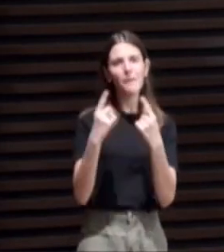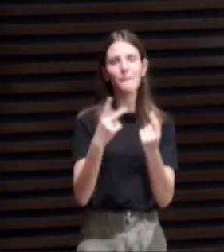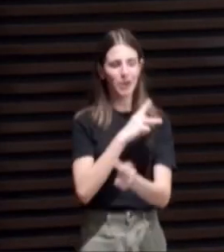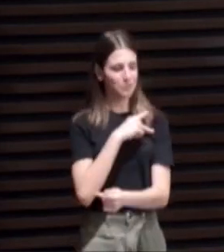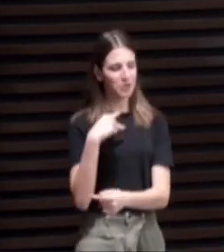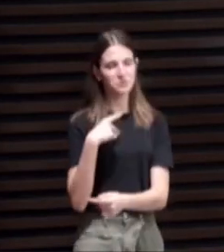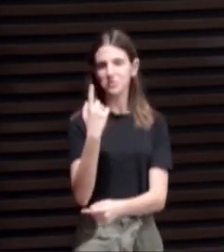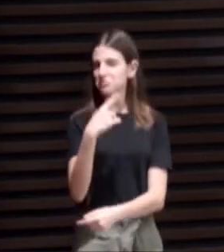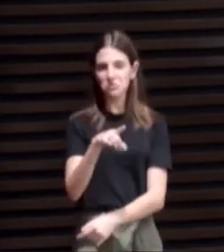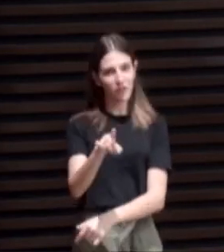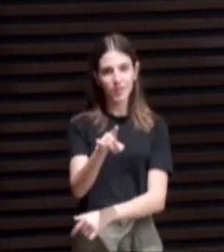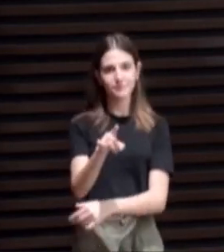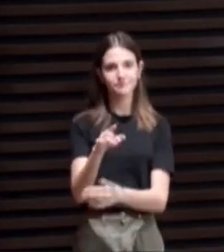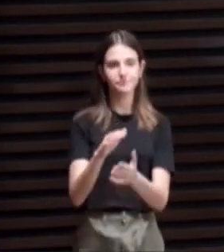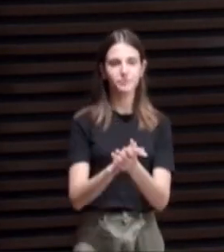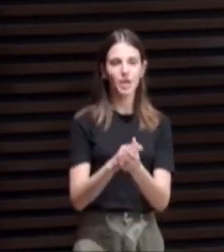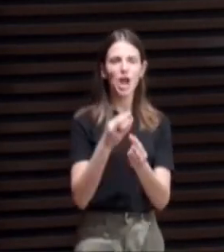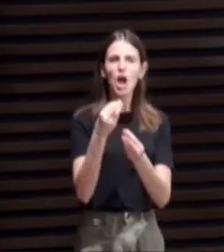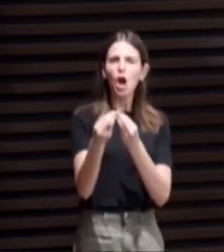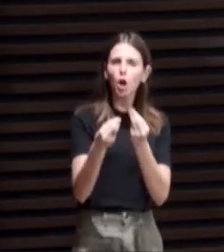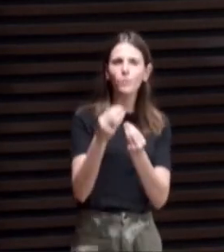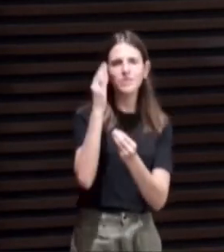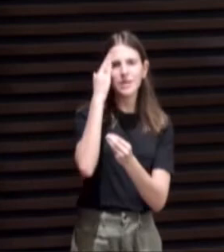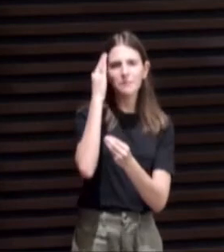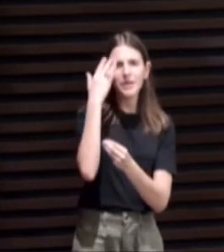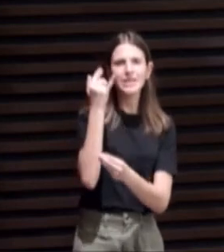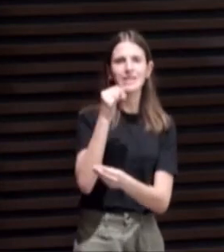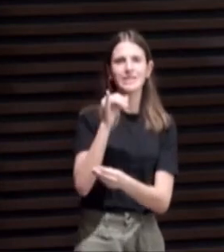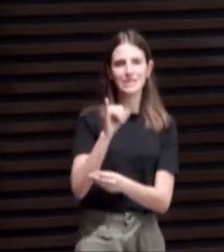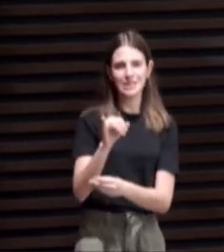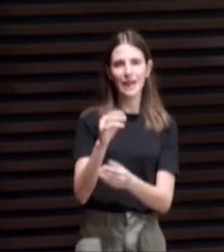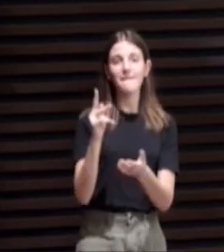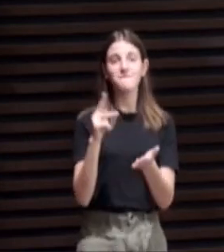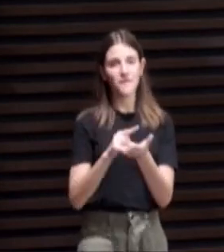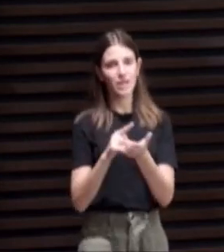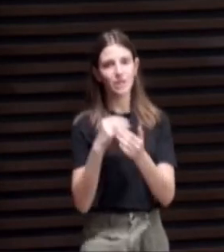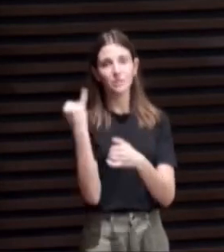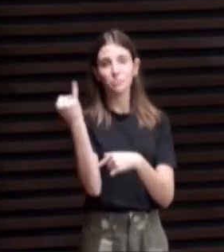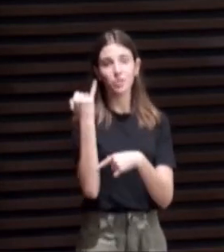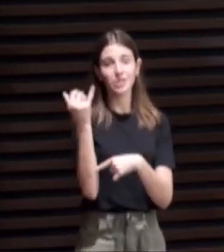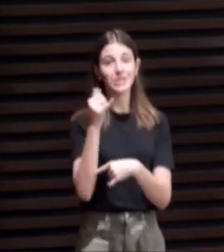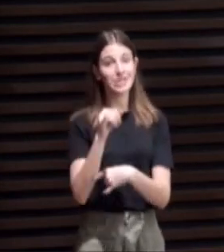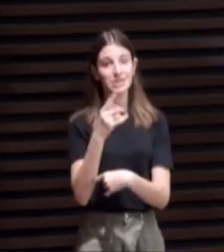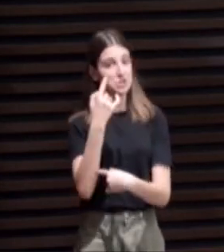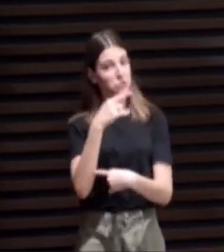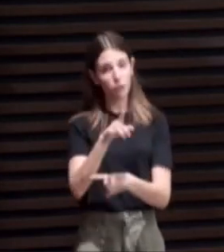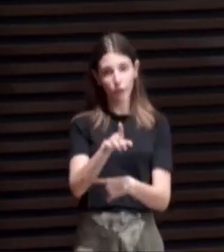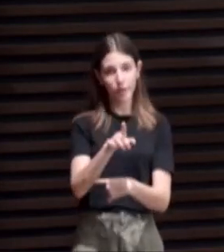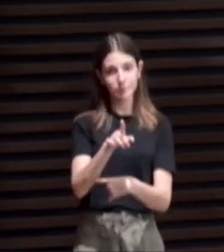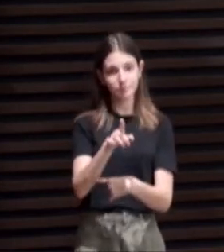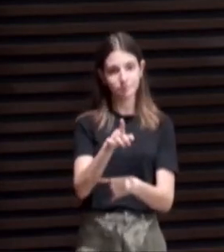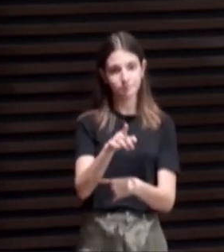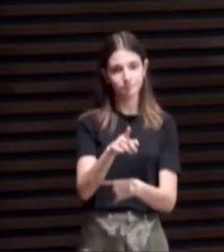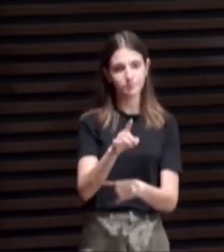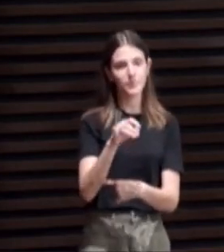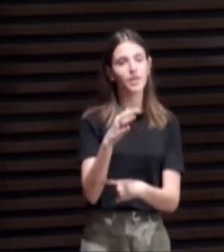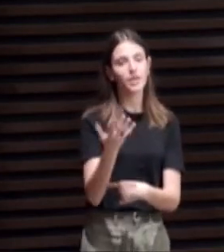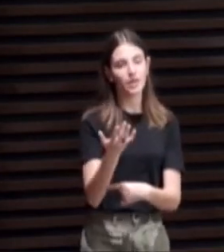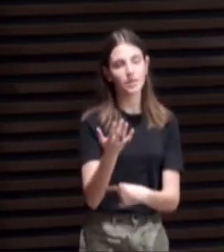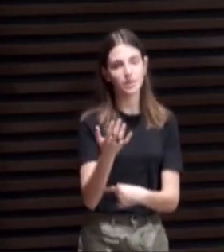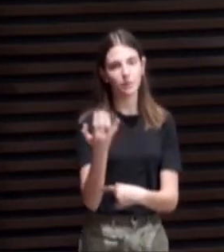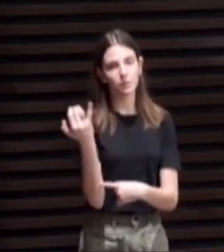Como é que as pessoas vão saber que aquilo ali realmente é importante se ele mesmo não está ali? Entende? Então, com relação ao serviço, é